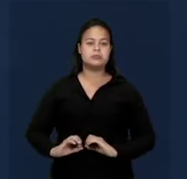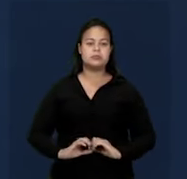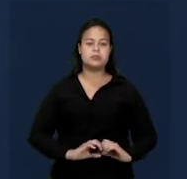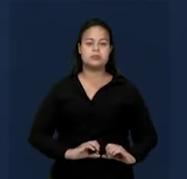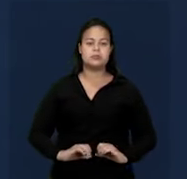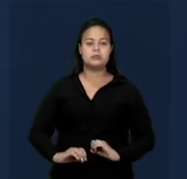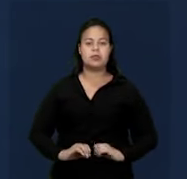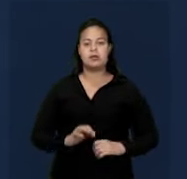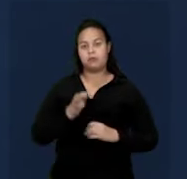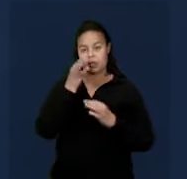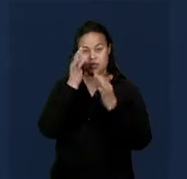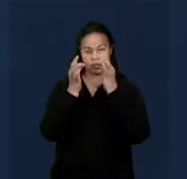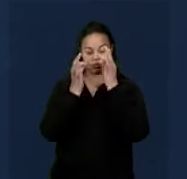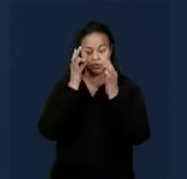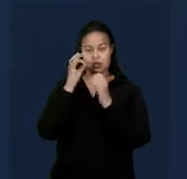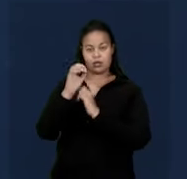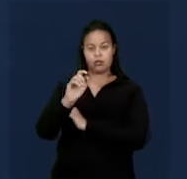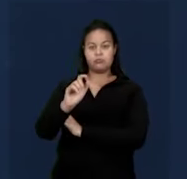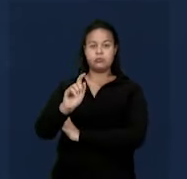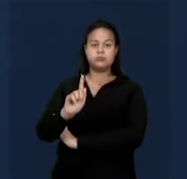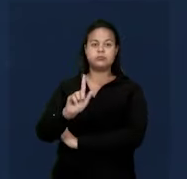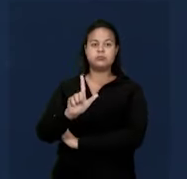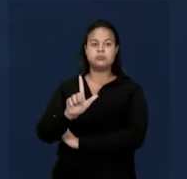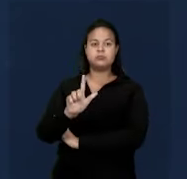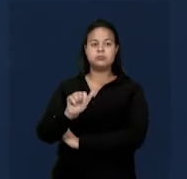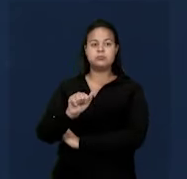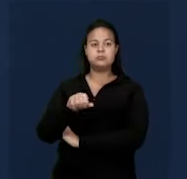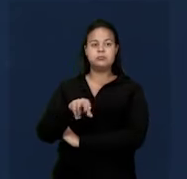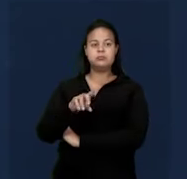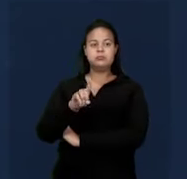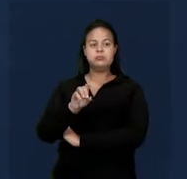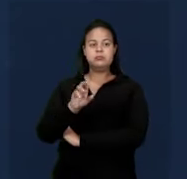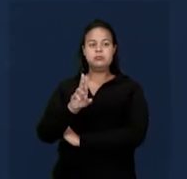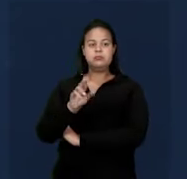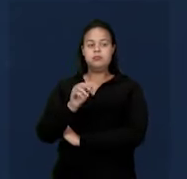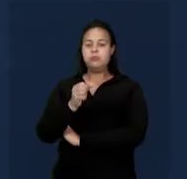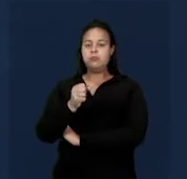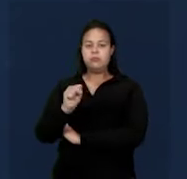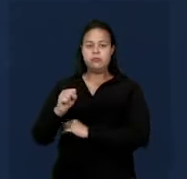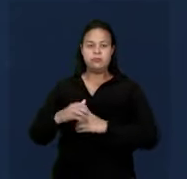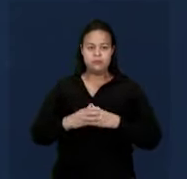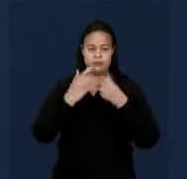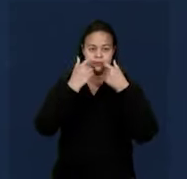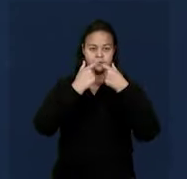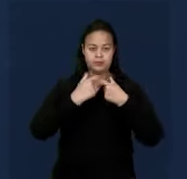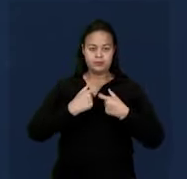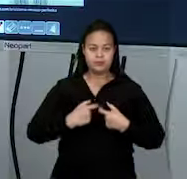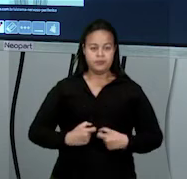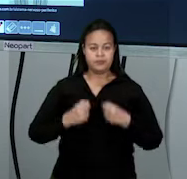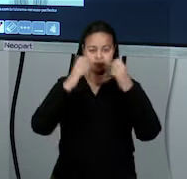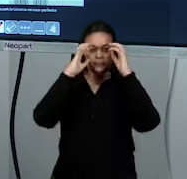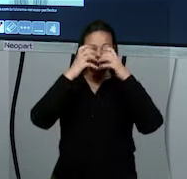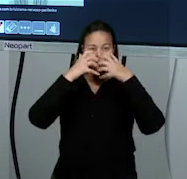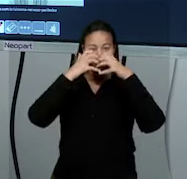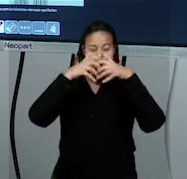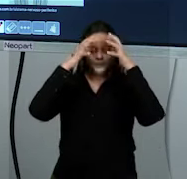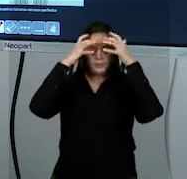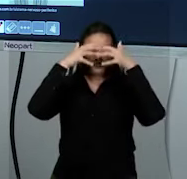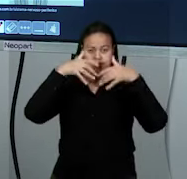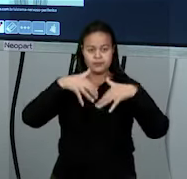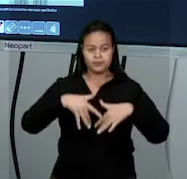vai observar os gânglios. Então, os gânglios, ele vai ter toda a célula nervosa. Já os nervos vai ter uma